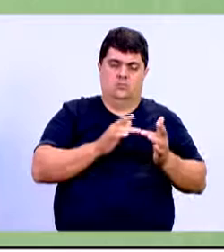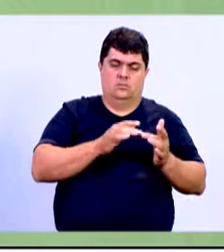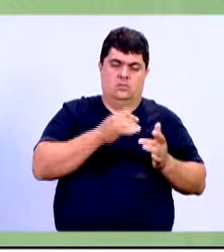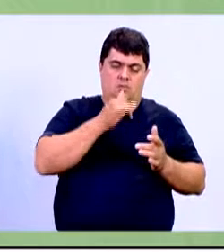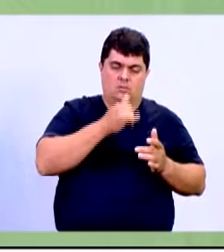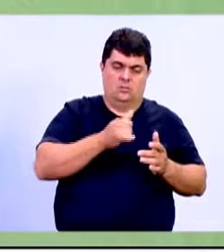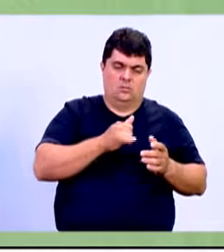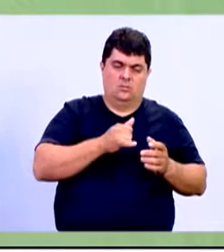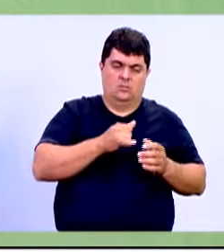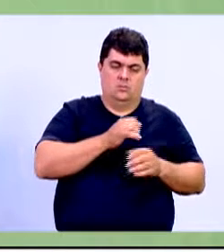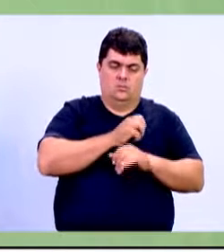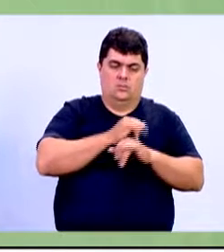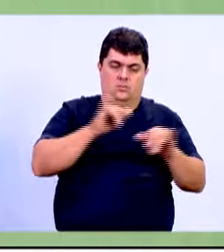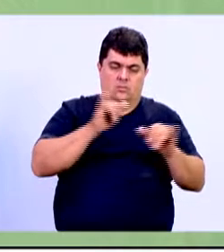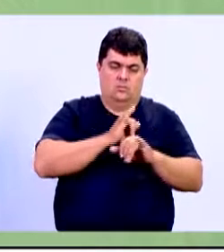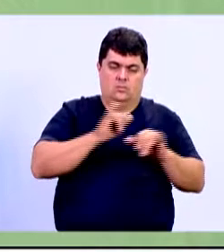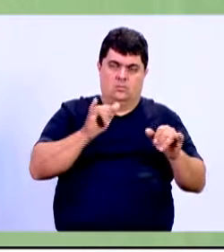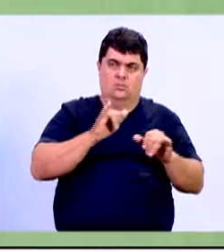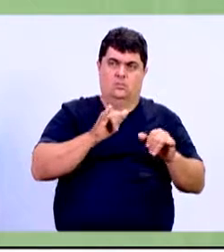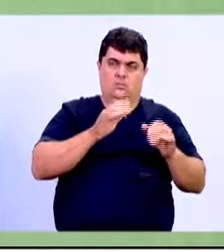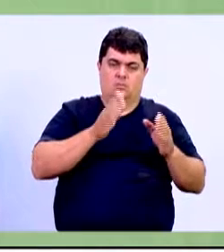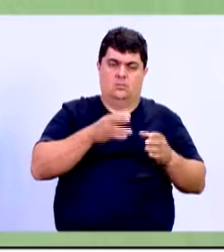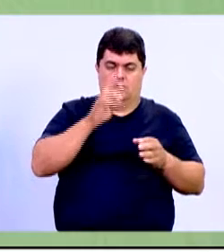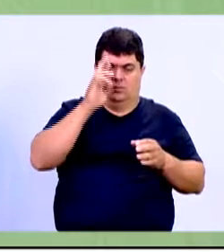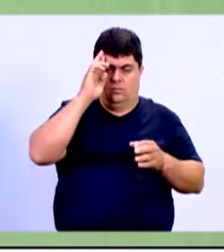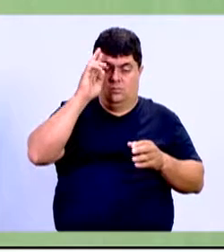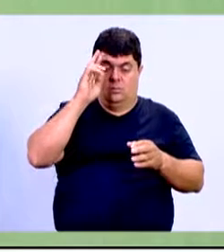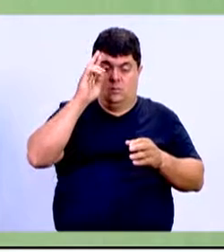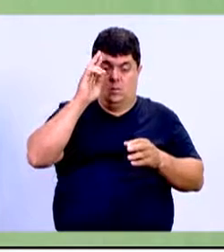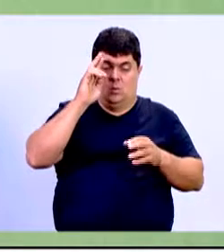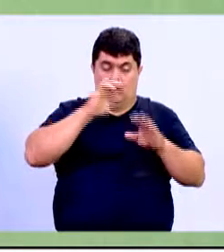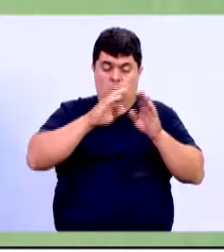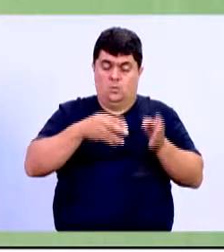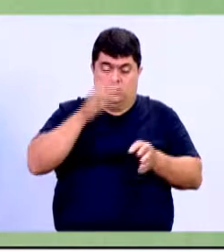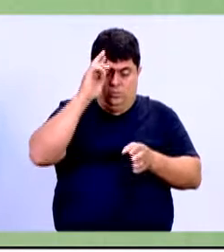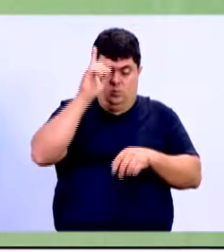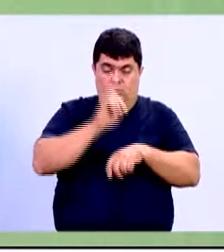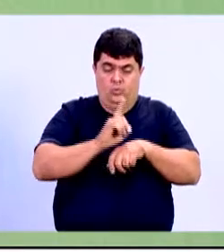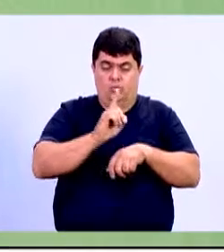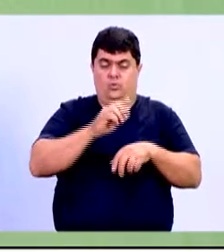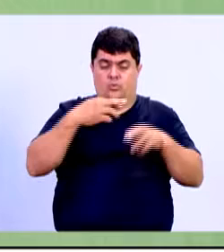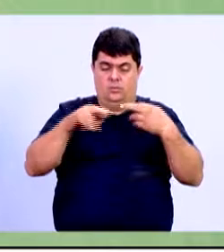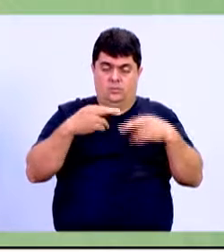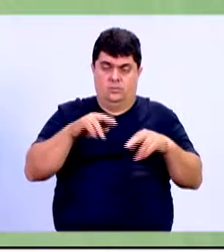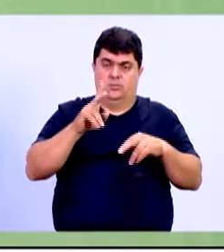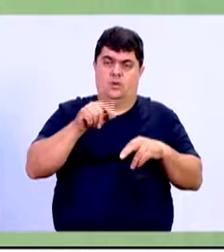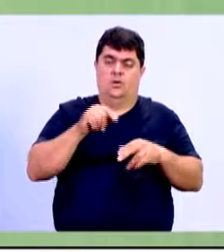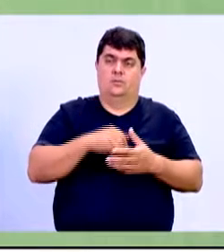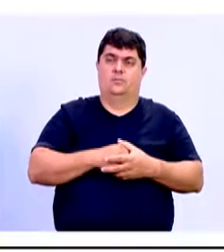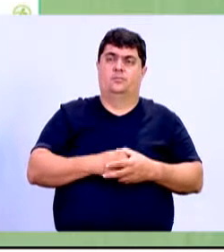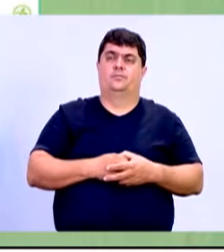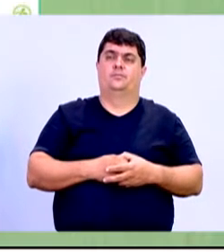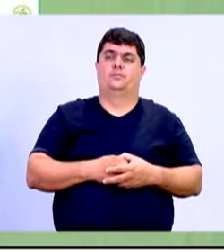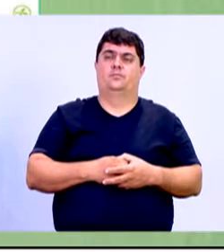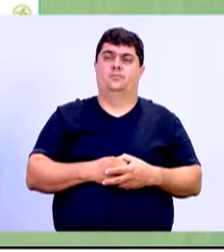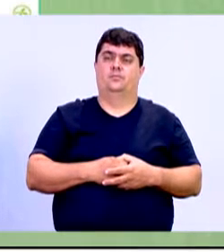alimentando o mesmo servidor de rede, né? Então isso aqui é o que significa redundância.